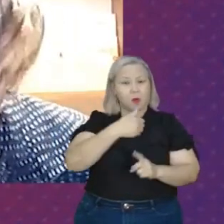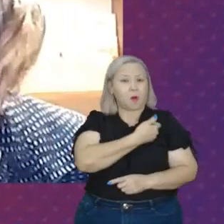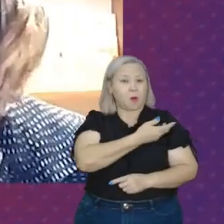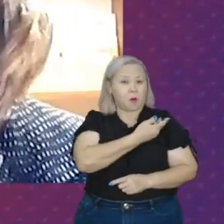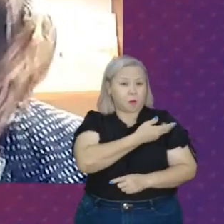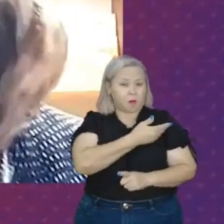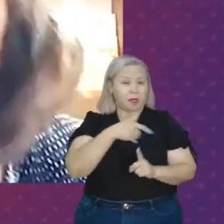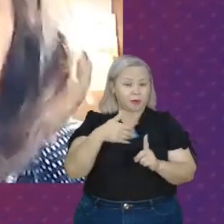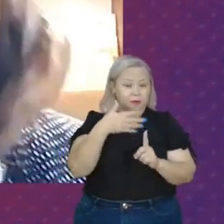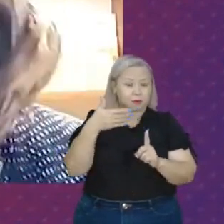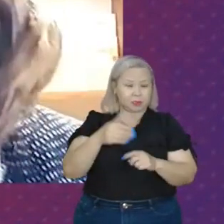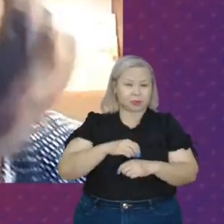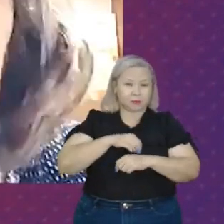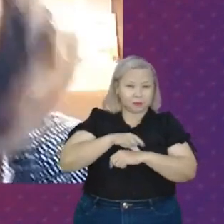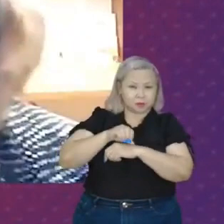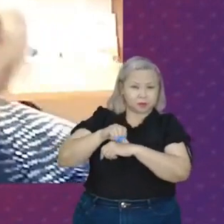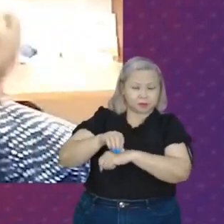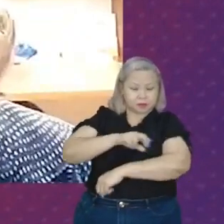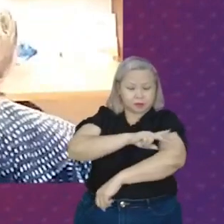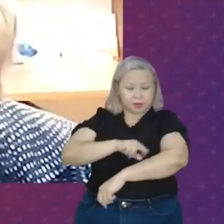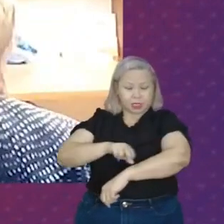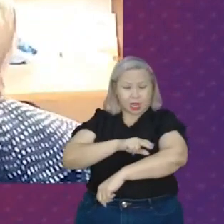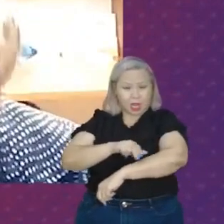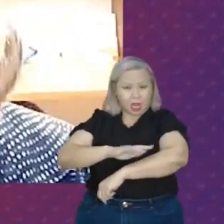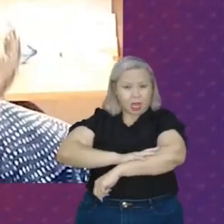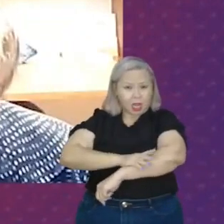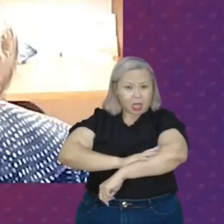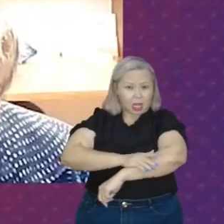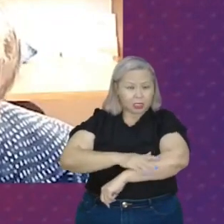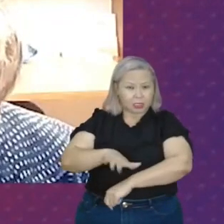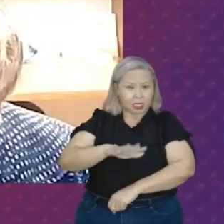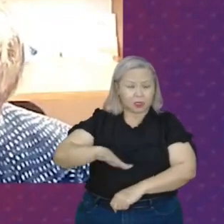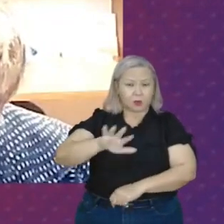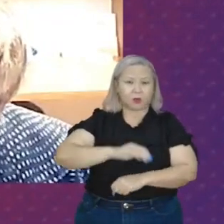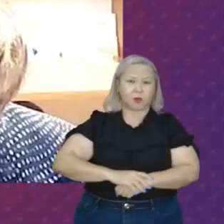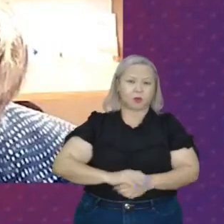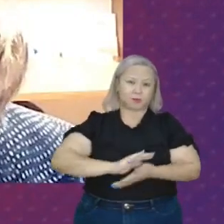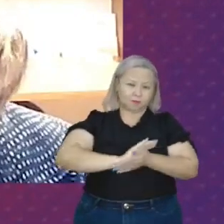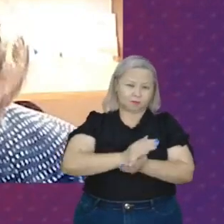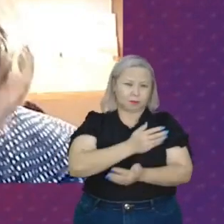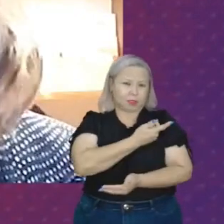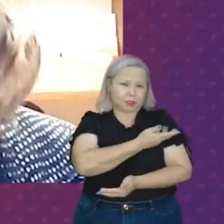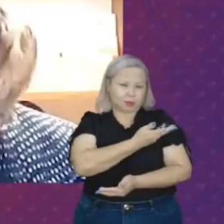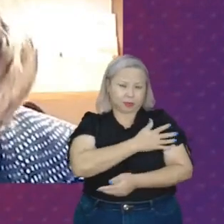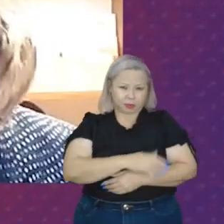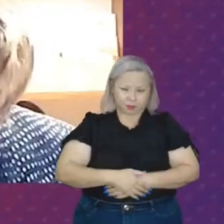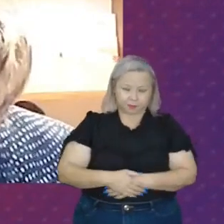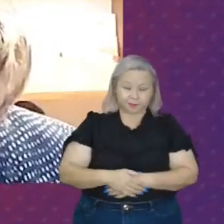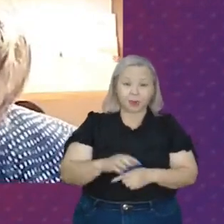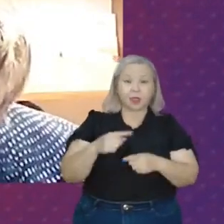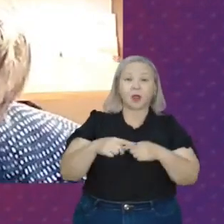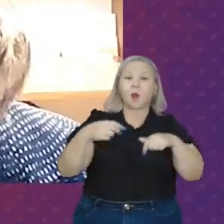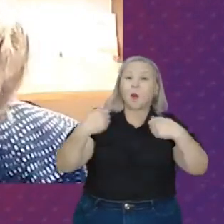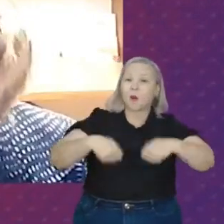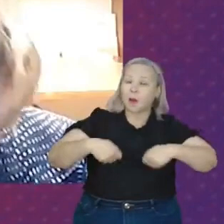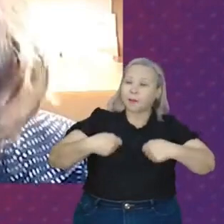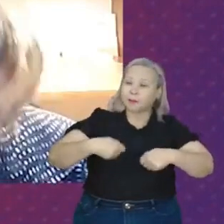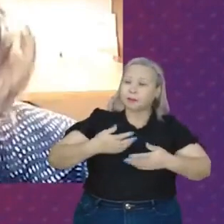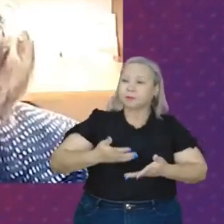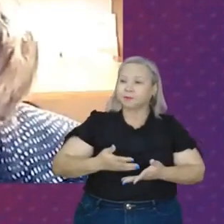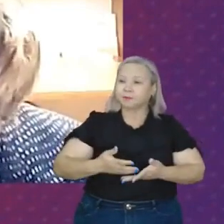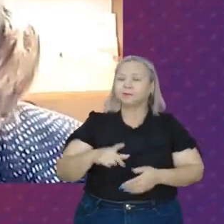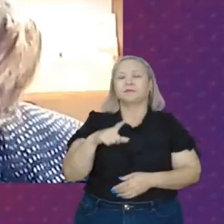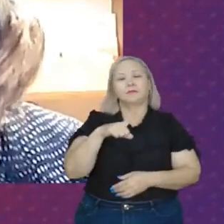fóbicas, discriminações étnicas, raciais, todas as discriminações. Porque é preciso